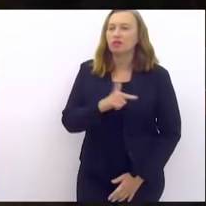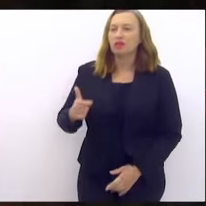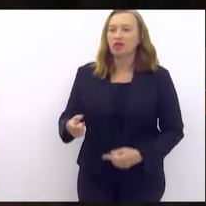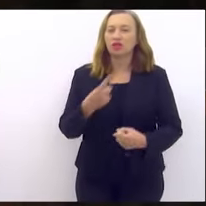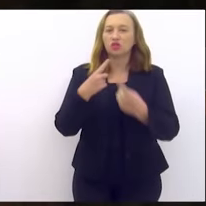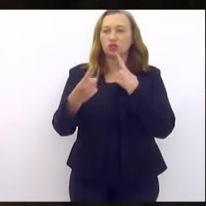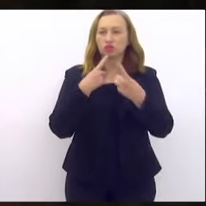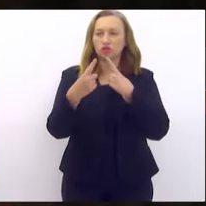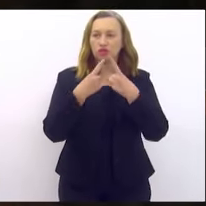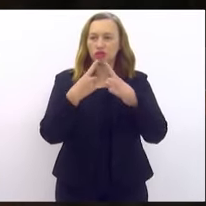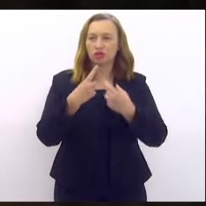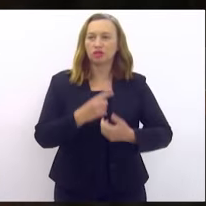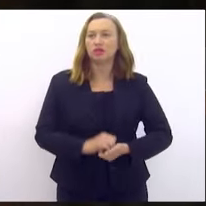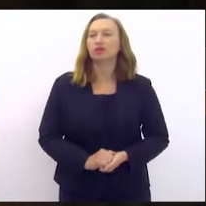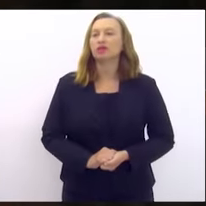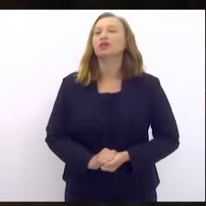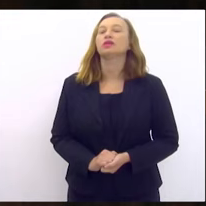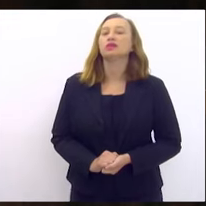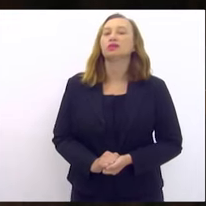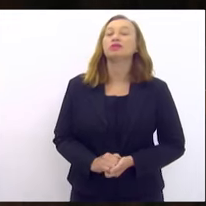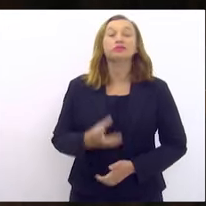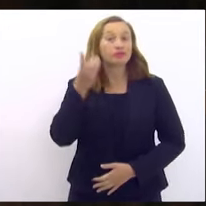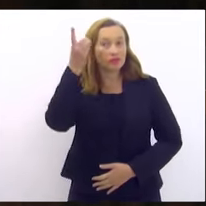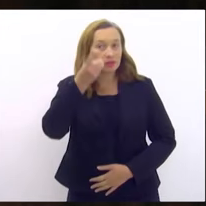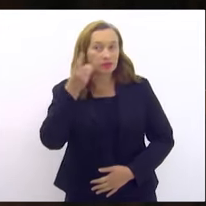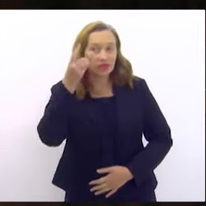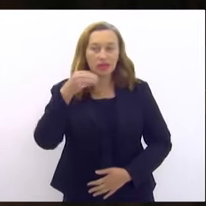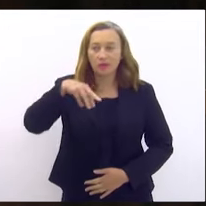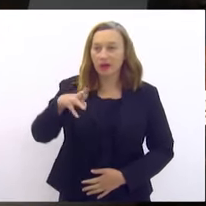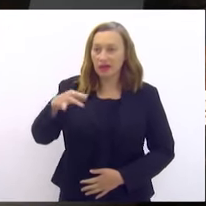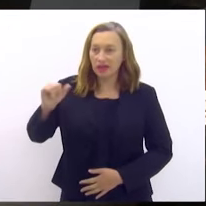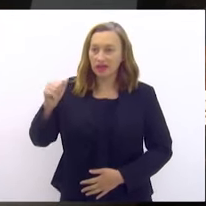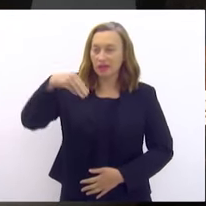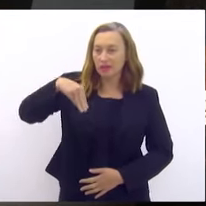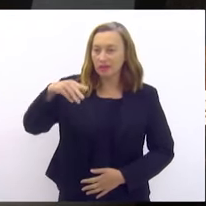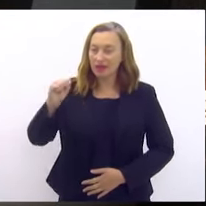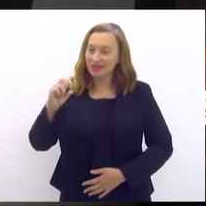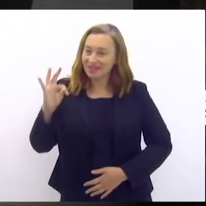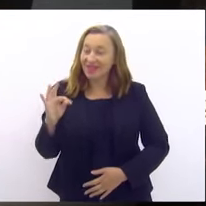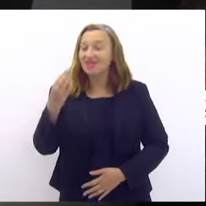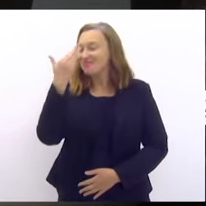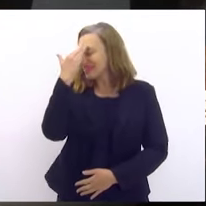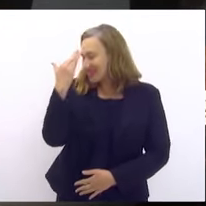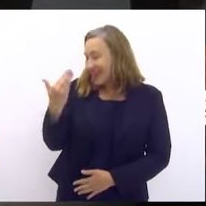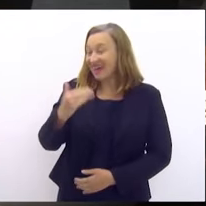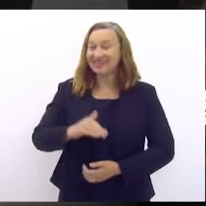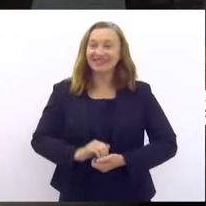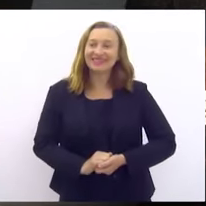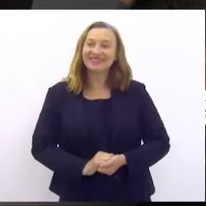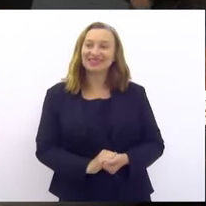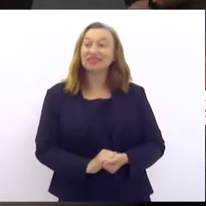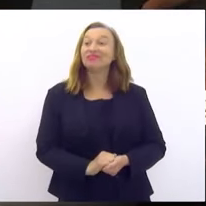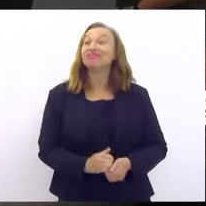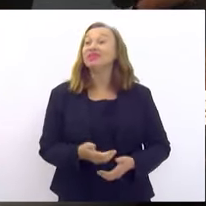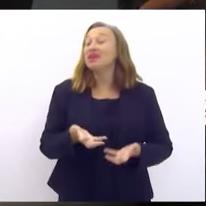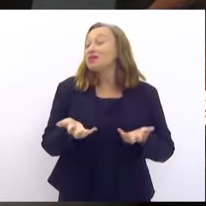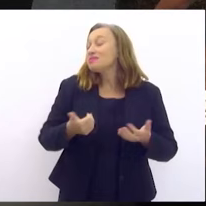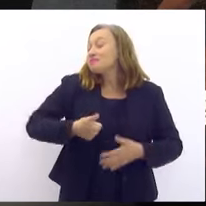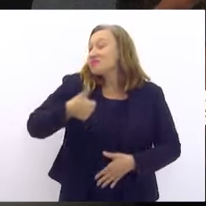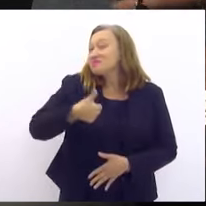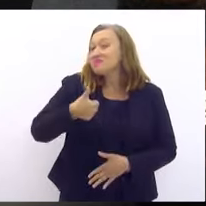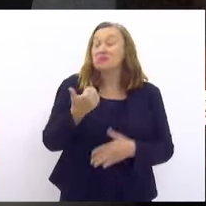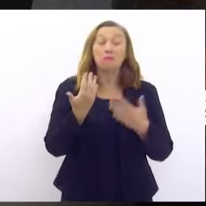mais Quem Queira discutir deputada Marina do MST obrigada também quero primeiro